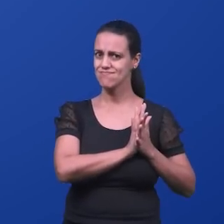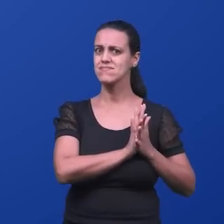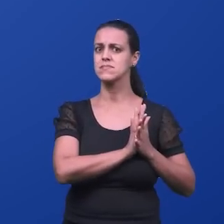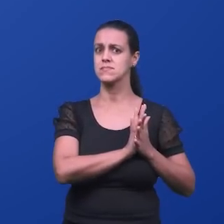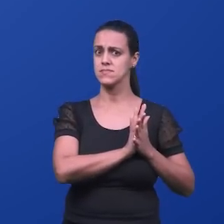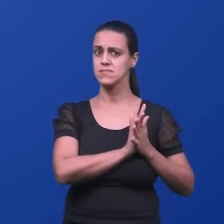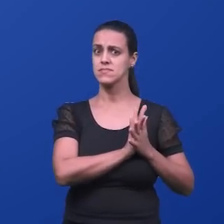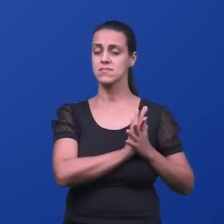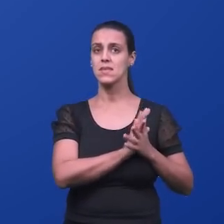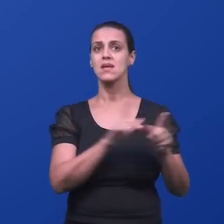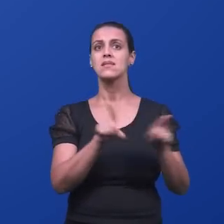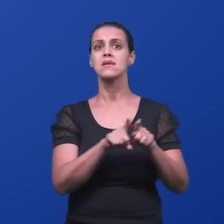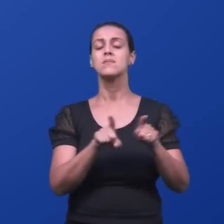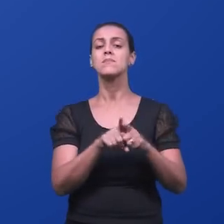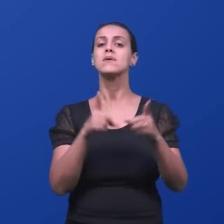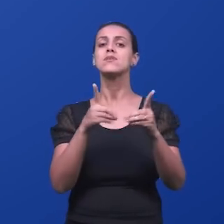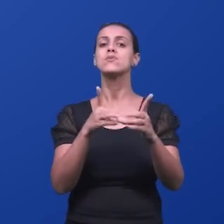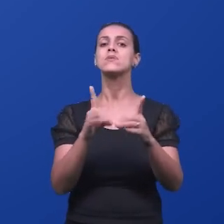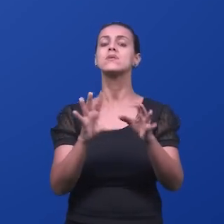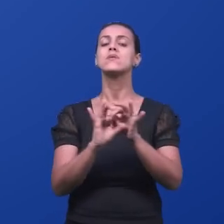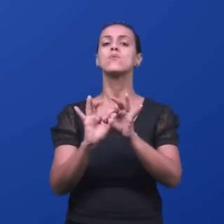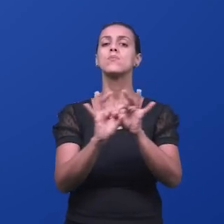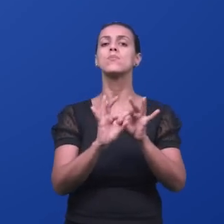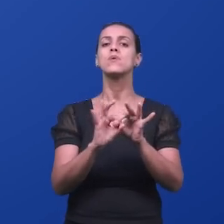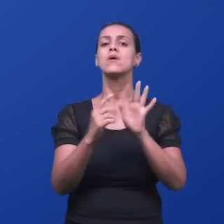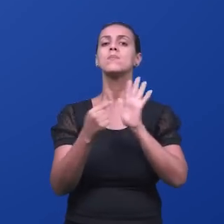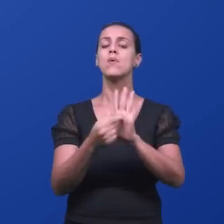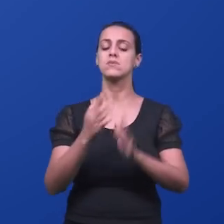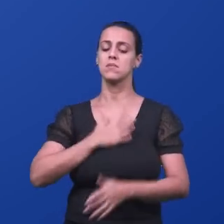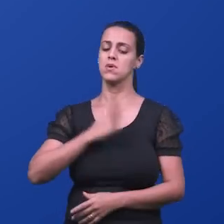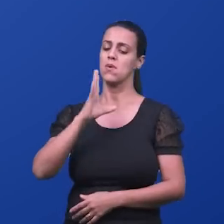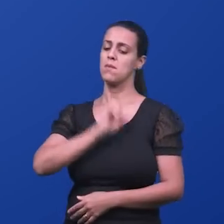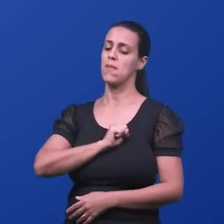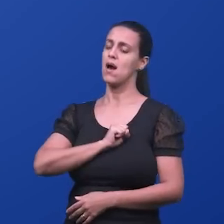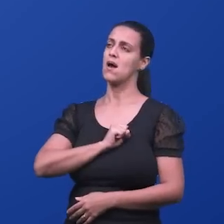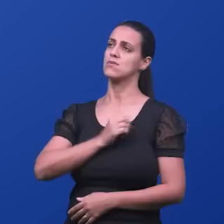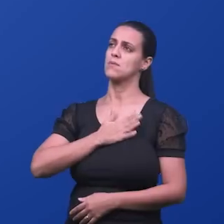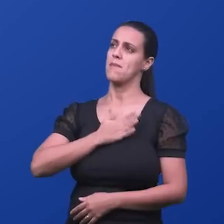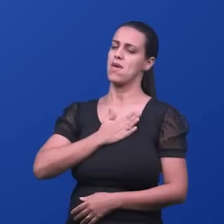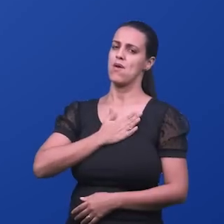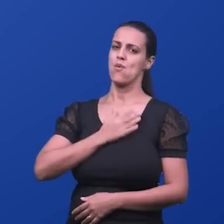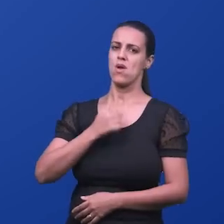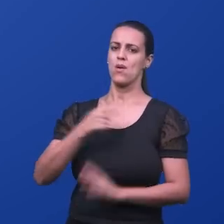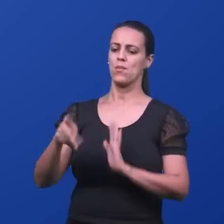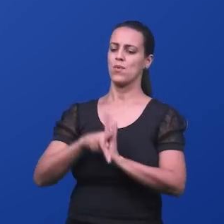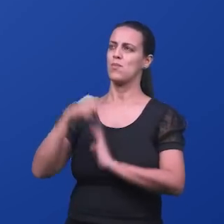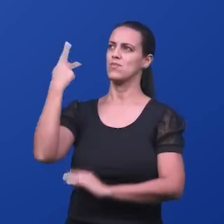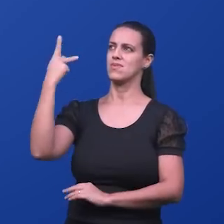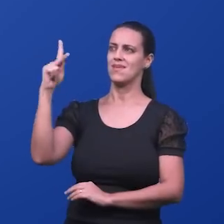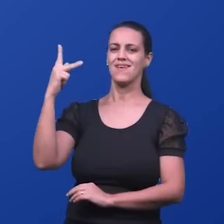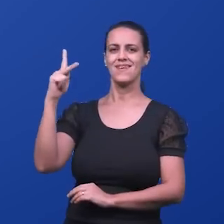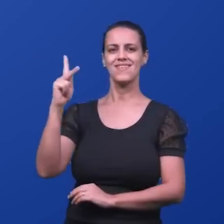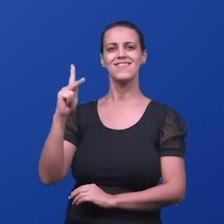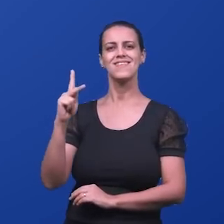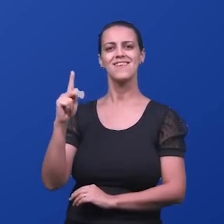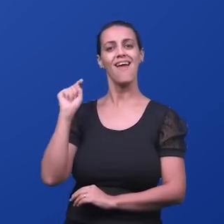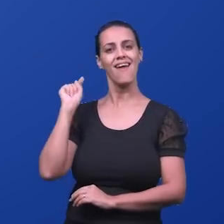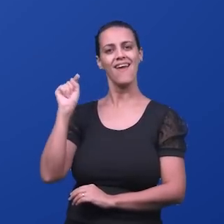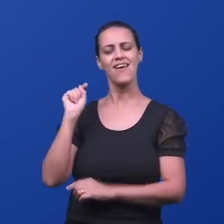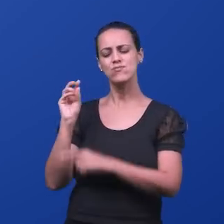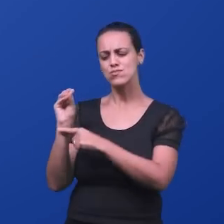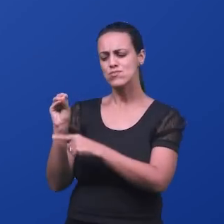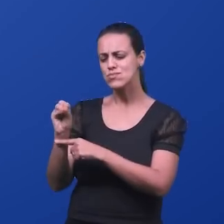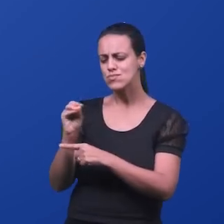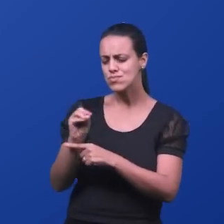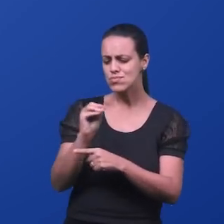de comunhão quando fala: o meu amado é meu e eu sou dele. Nós vemos quando ele apacenta o seu